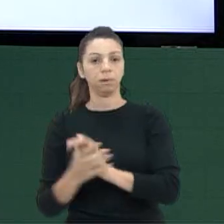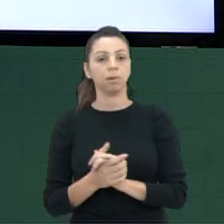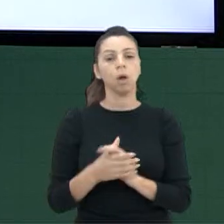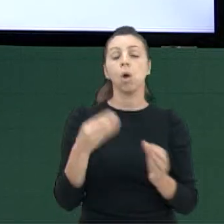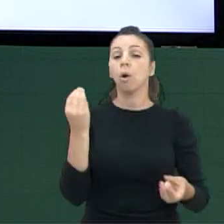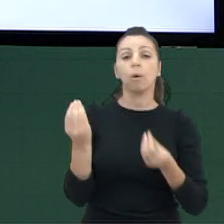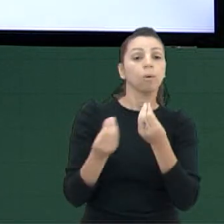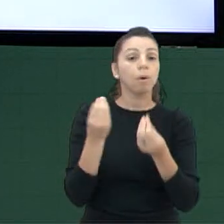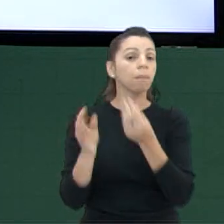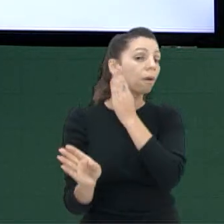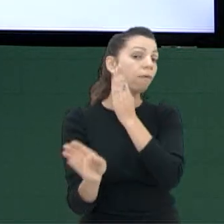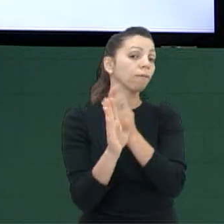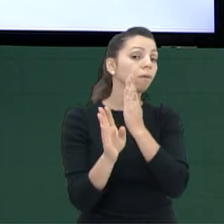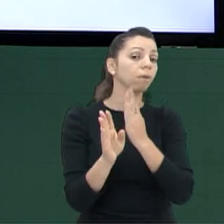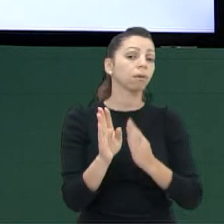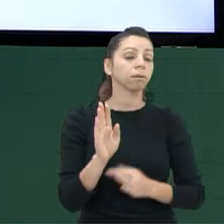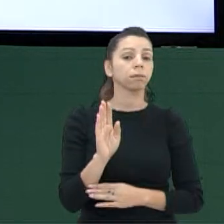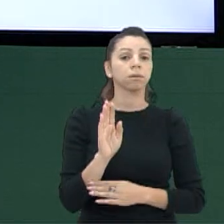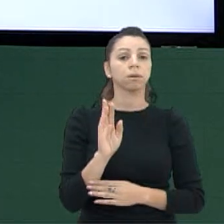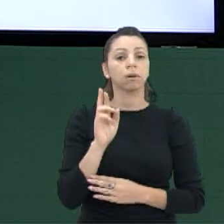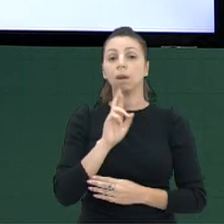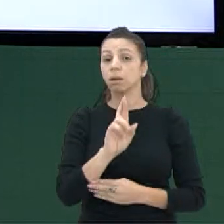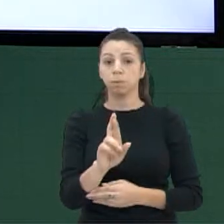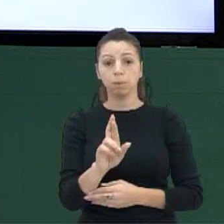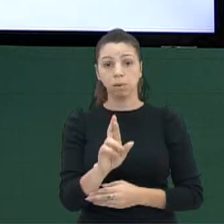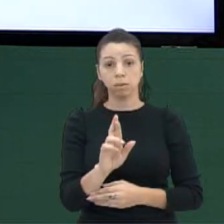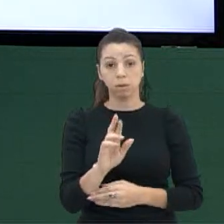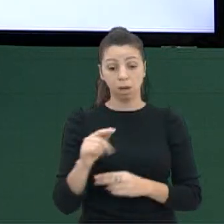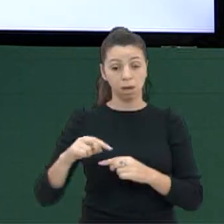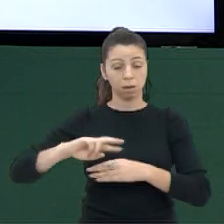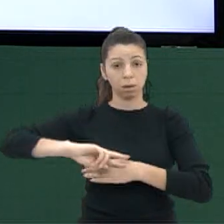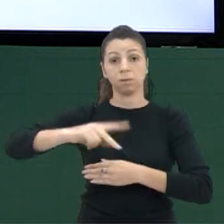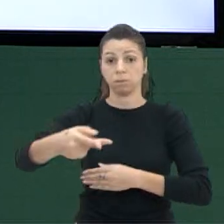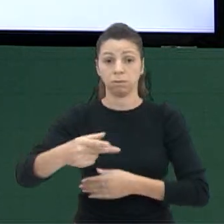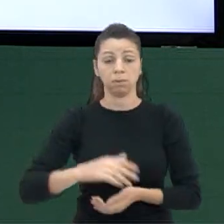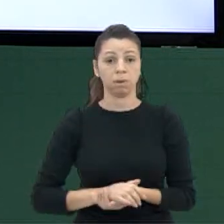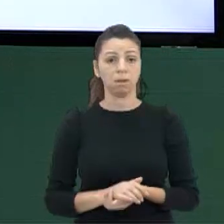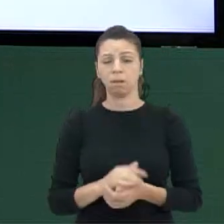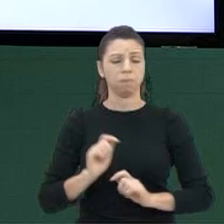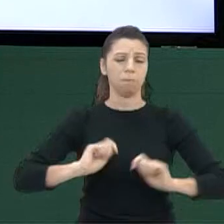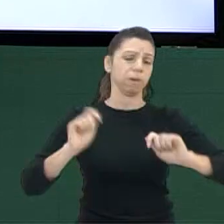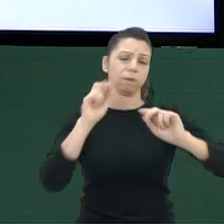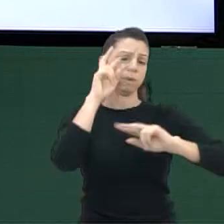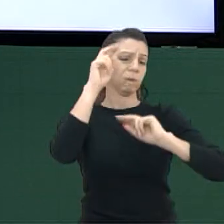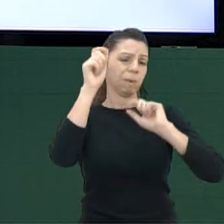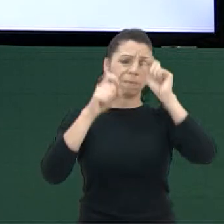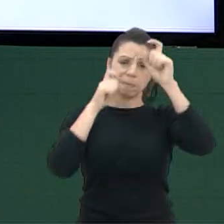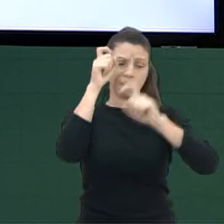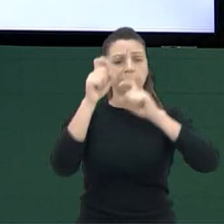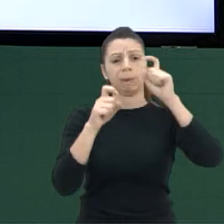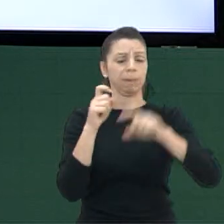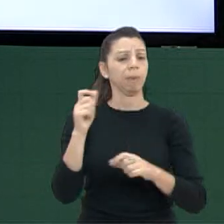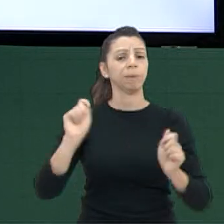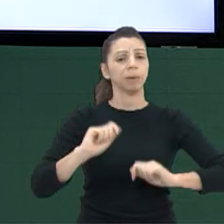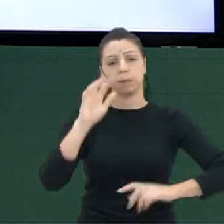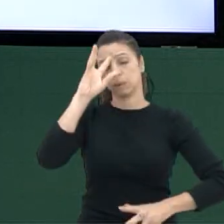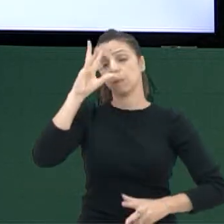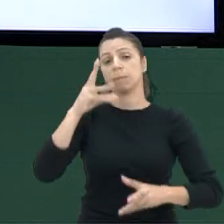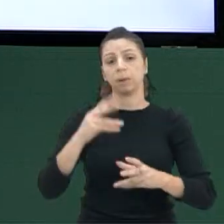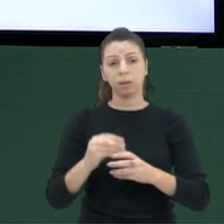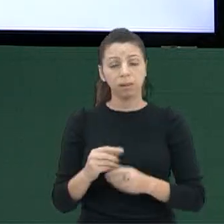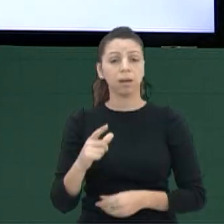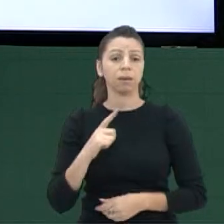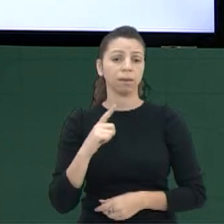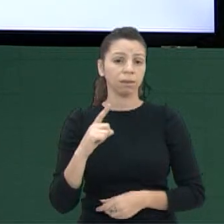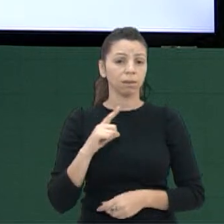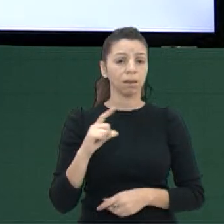na sequência, tá bom? Então não precisa se preocupar. Eu só preciso entender que existem essas possibilidades. E